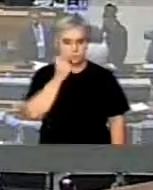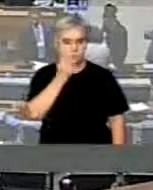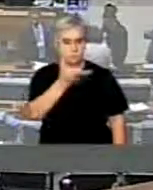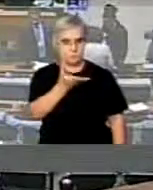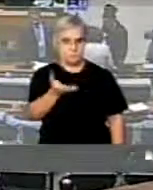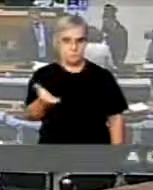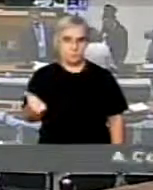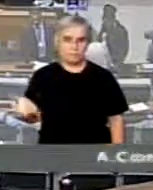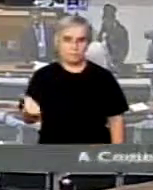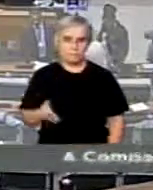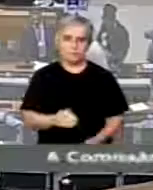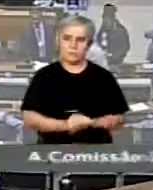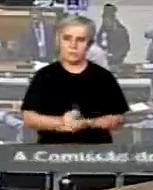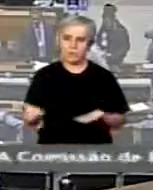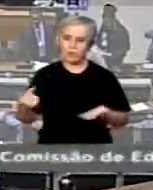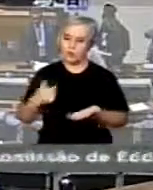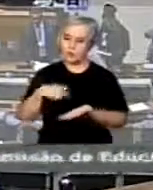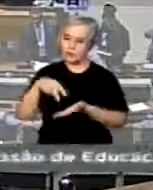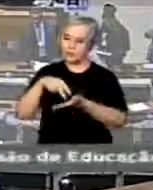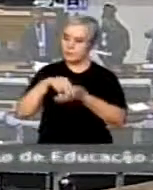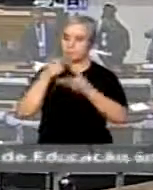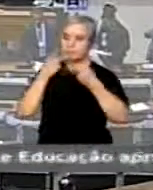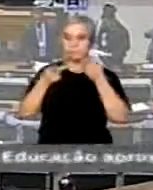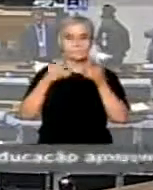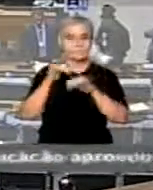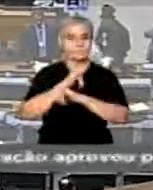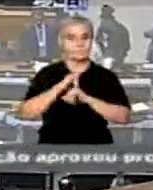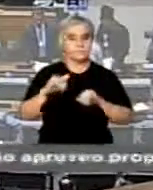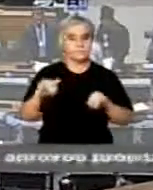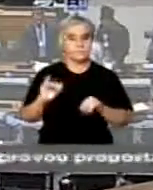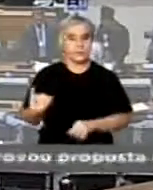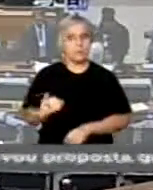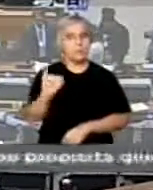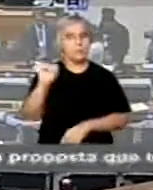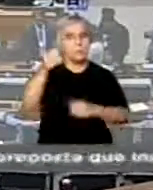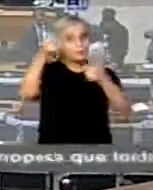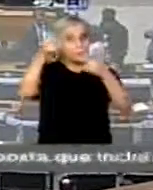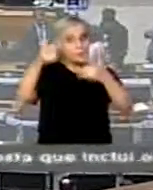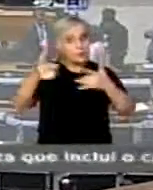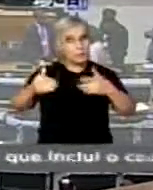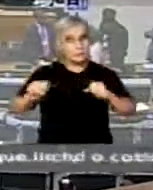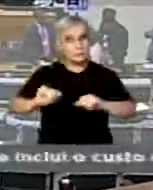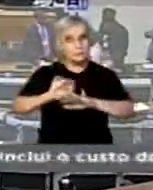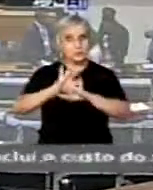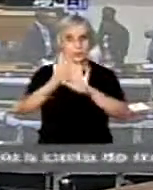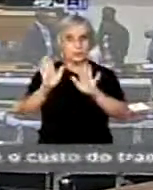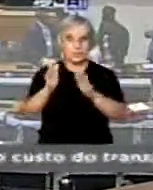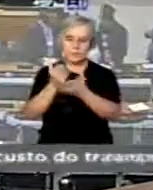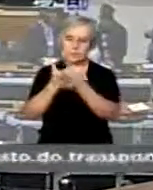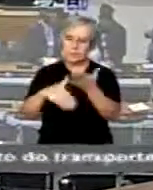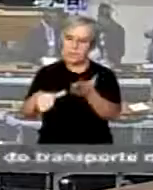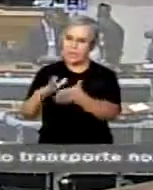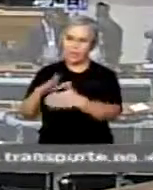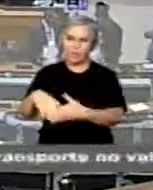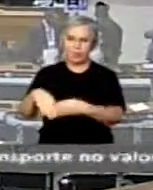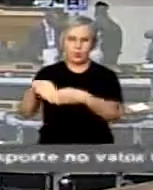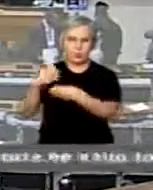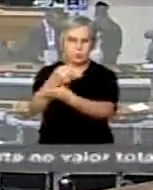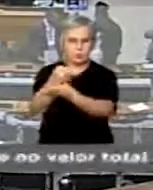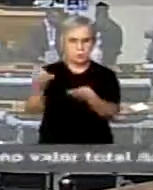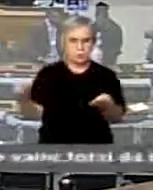deputados, subo a essa tribuna para fazer um importante esclarecimento aos senhores líderes